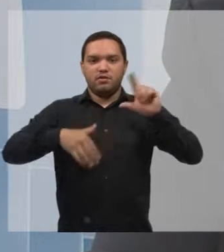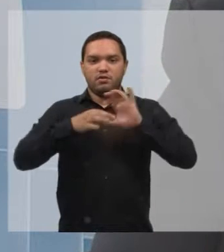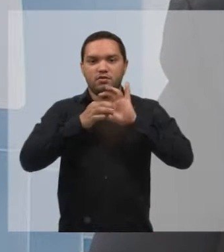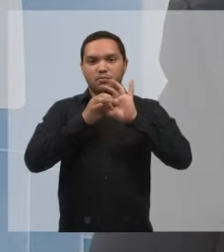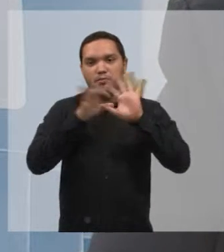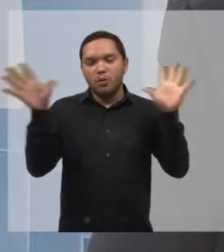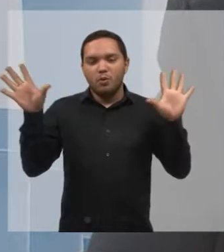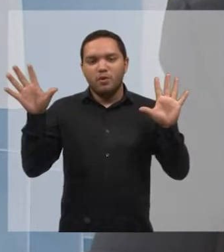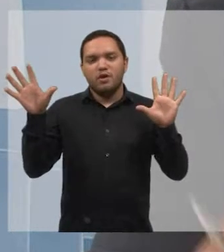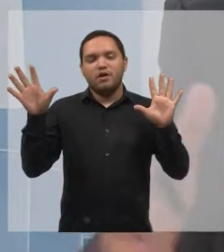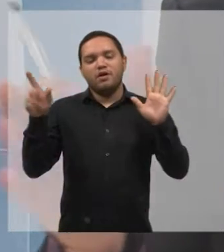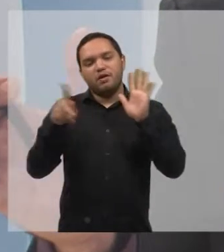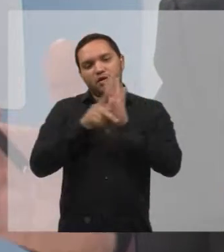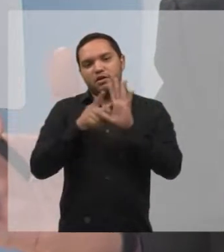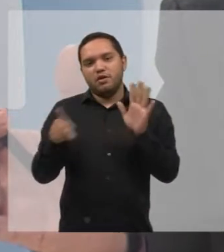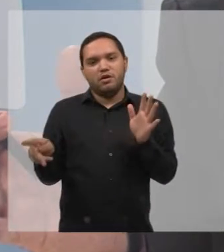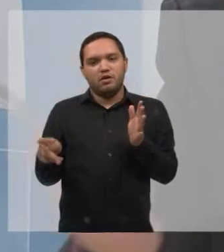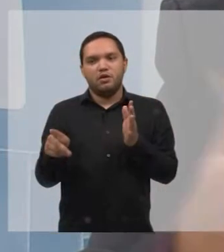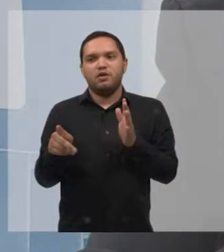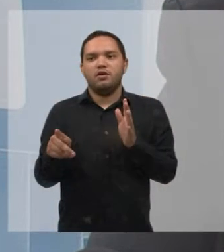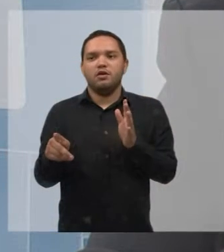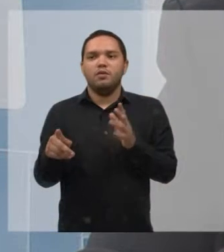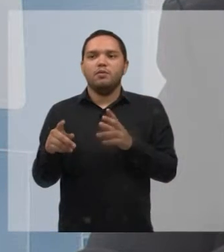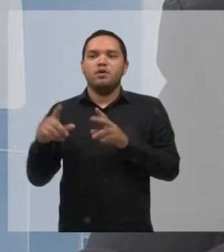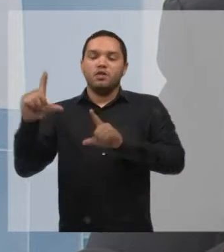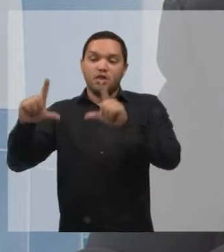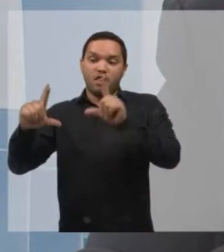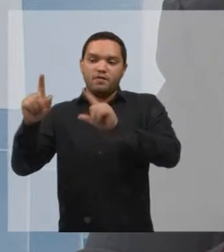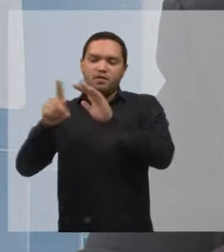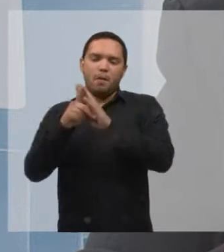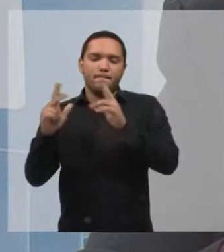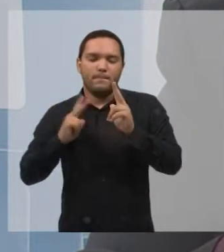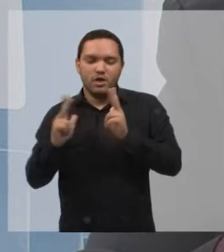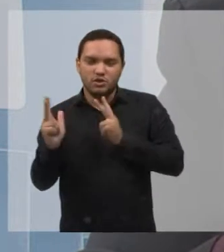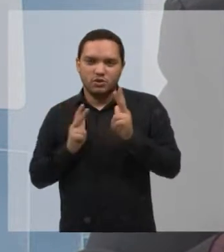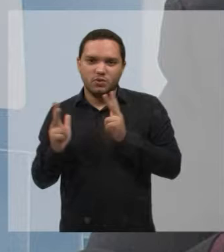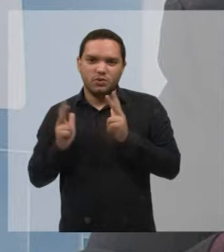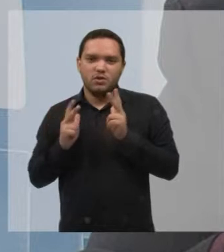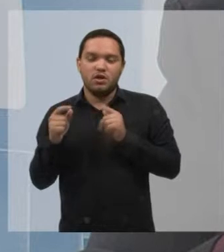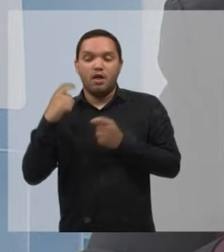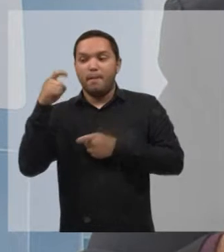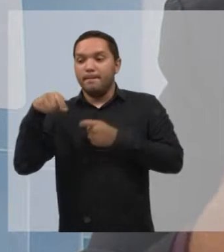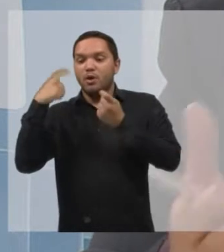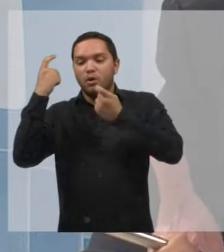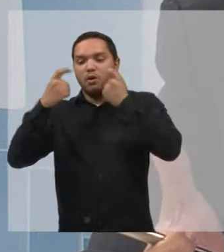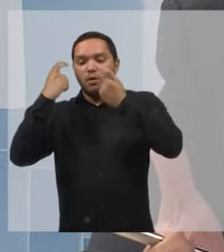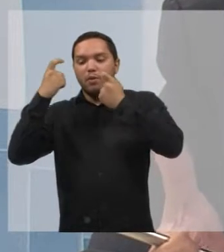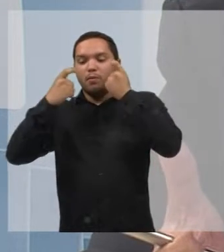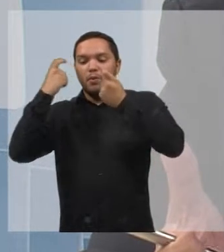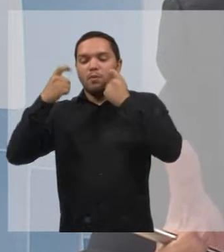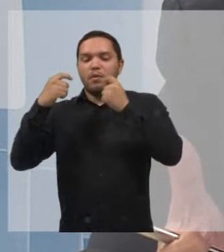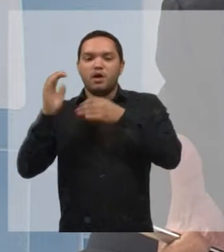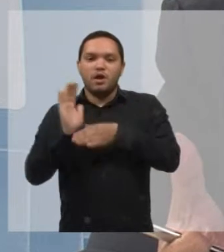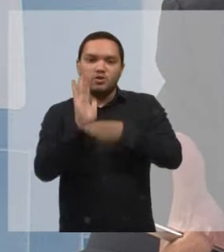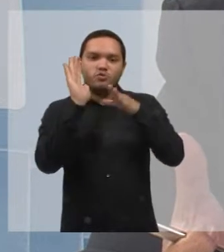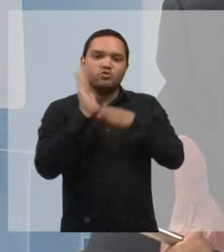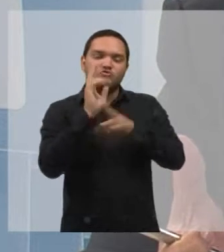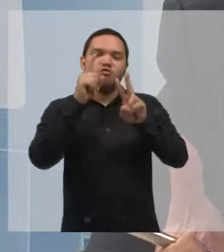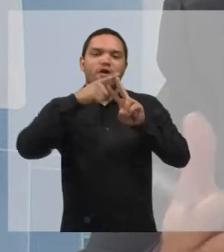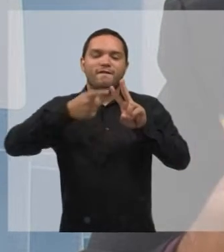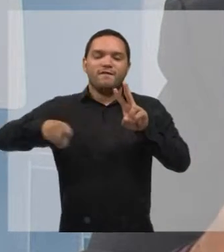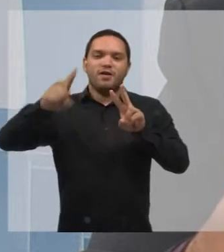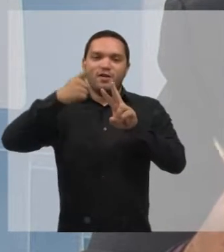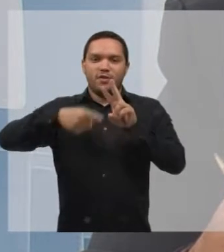para estar no ar, como as televisões privadas, como o Luiz colocou. Muitas delas estão mais preocupadas em salvar a Vale do